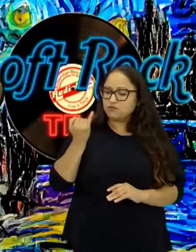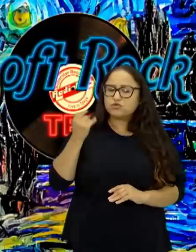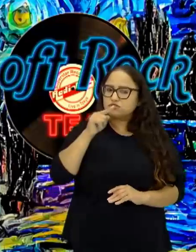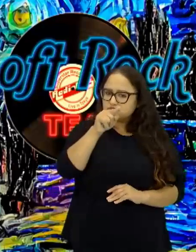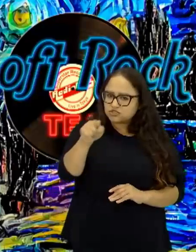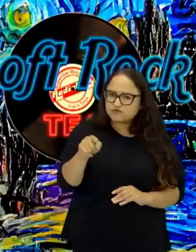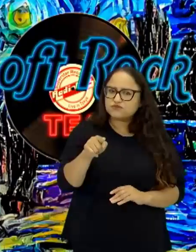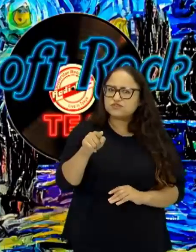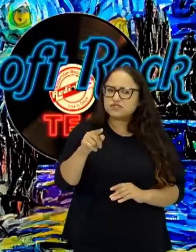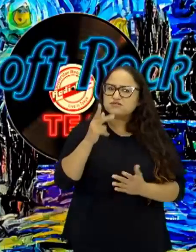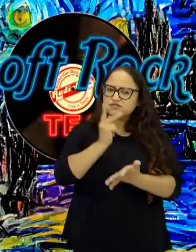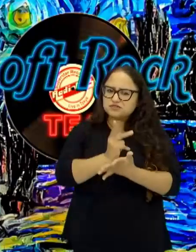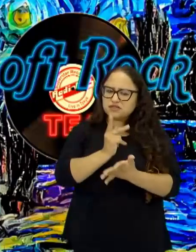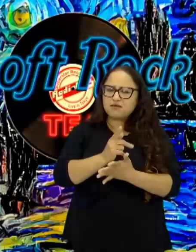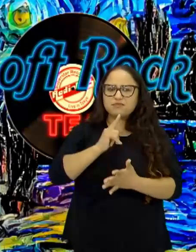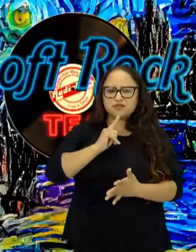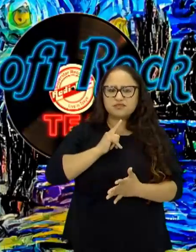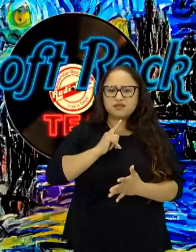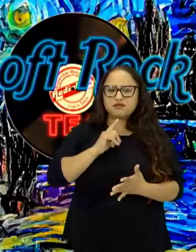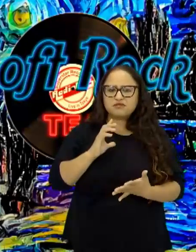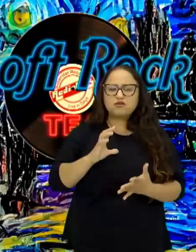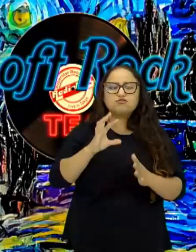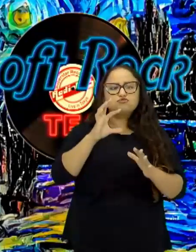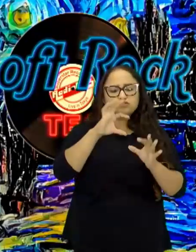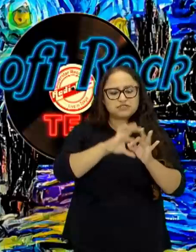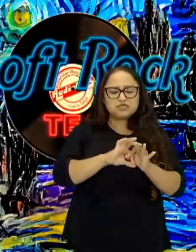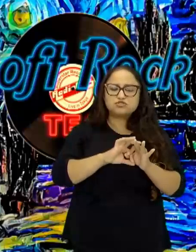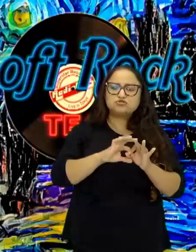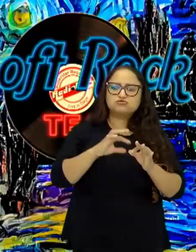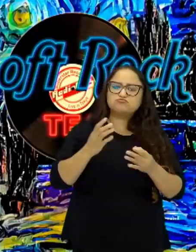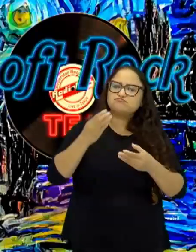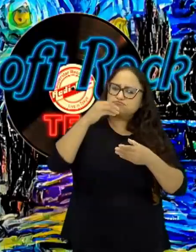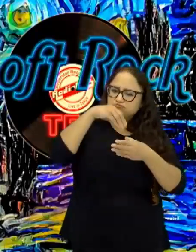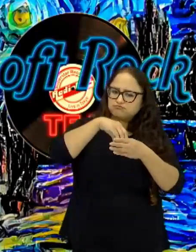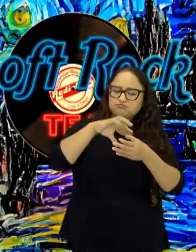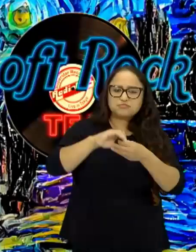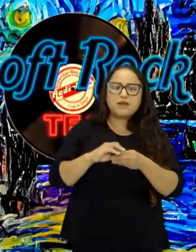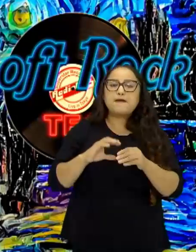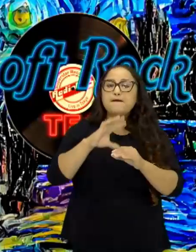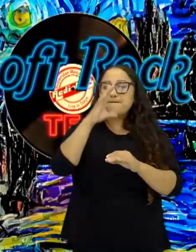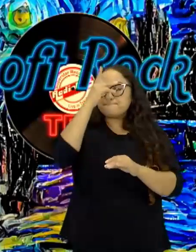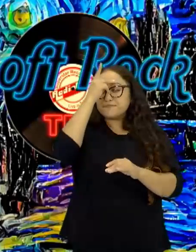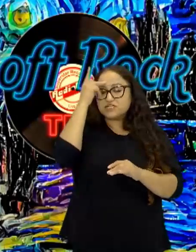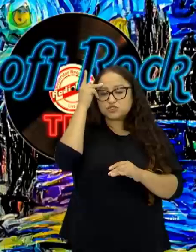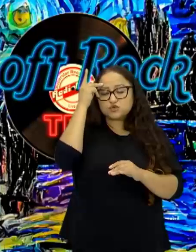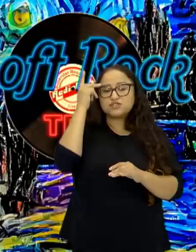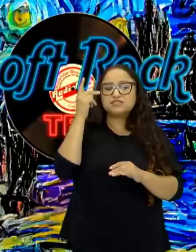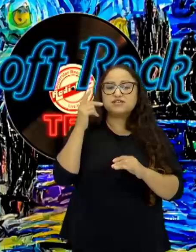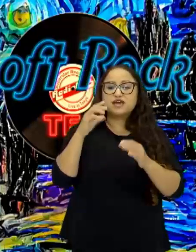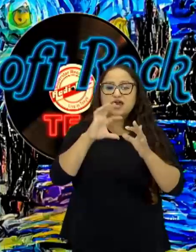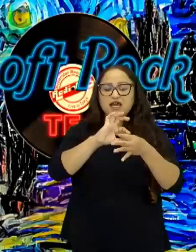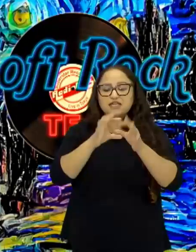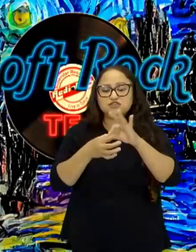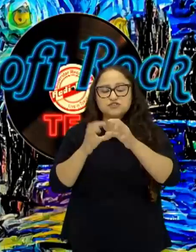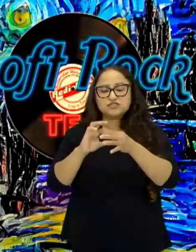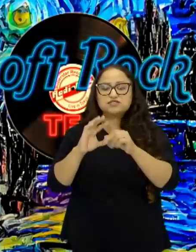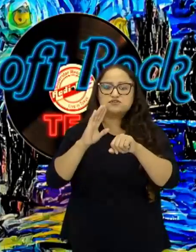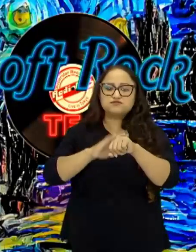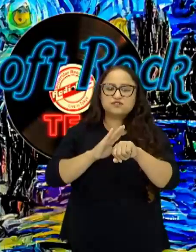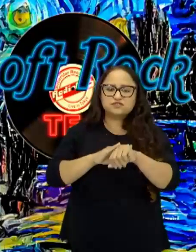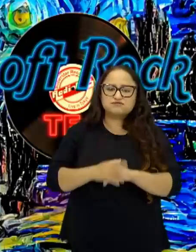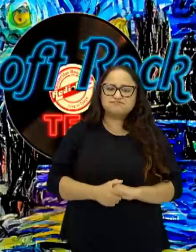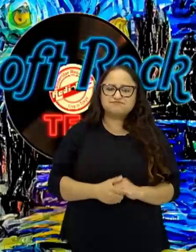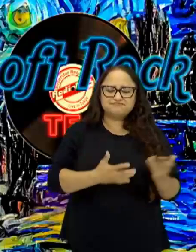alguns elementos para dentro do texto parodiado, para que as pessoas consigam fazer a associação, ok? Eu trouxe aqui para a aula de hoje,